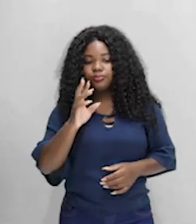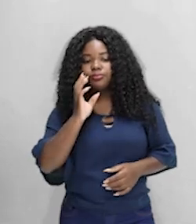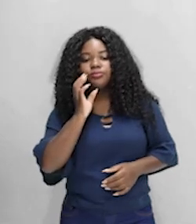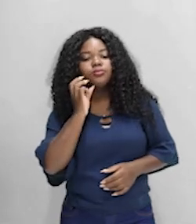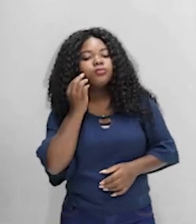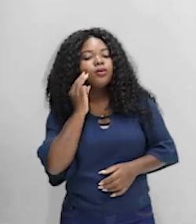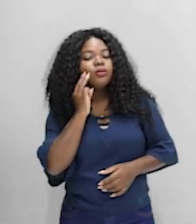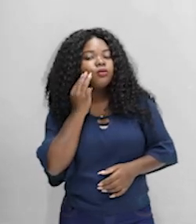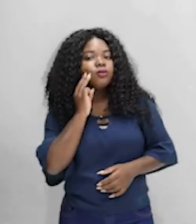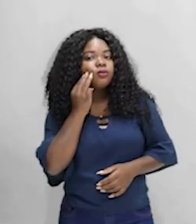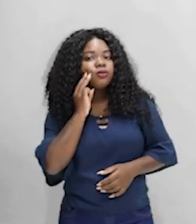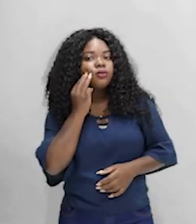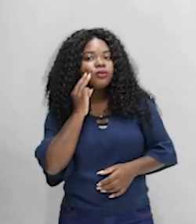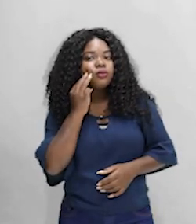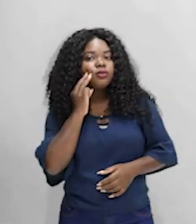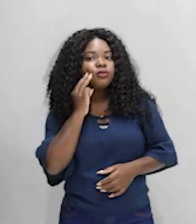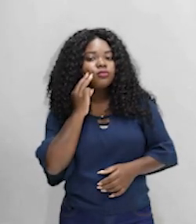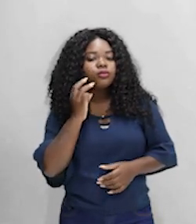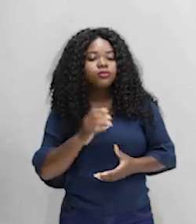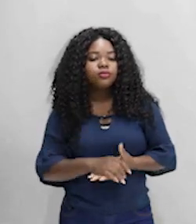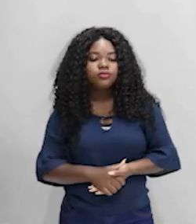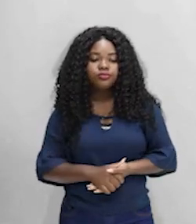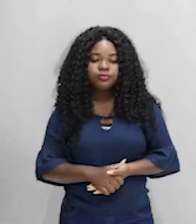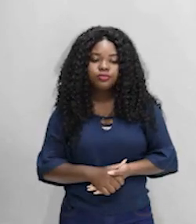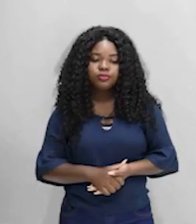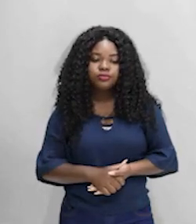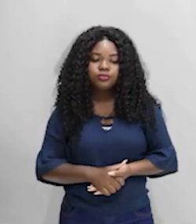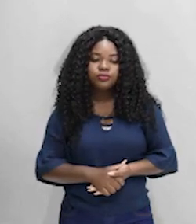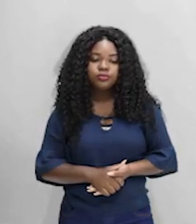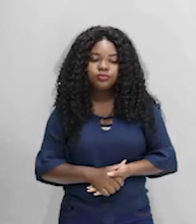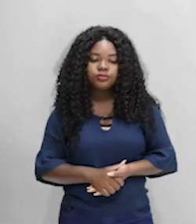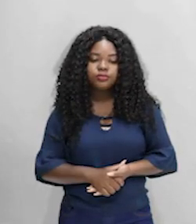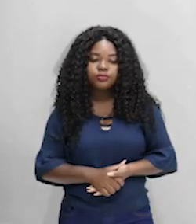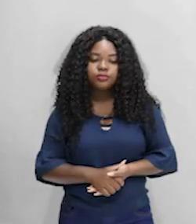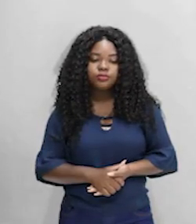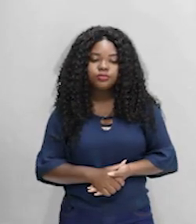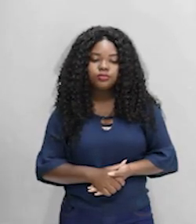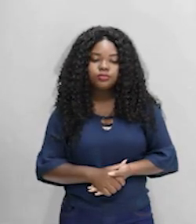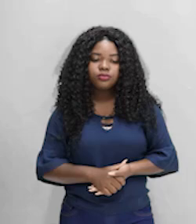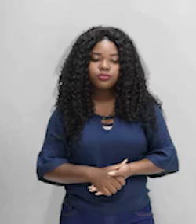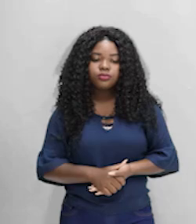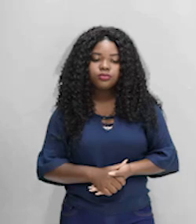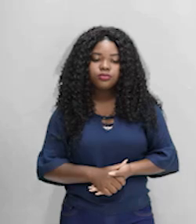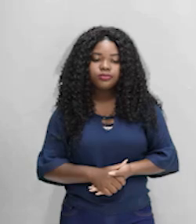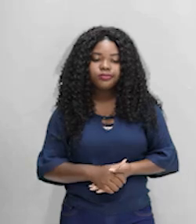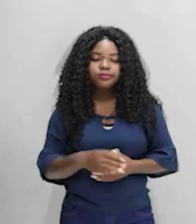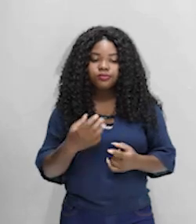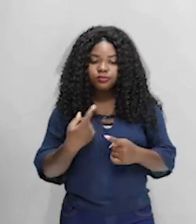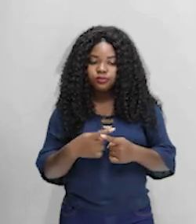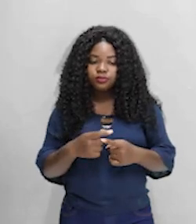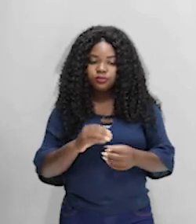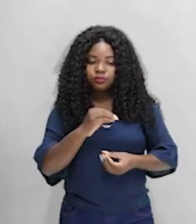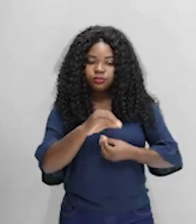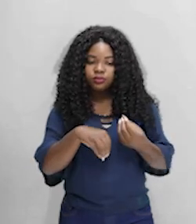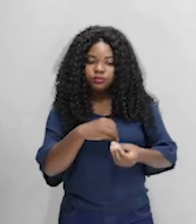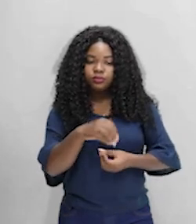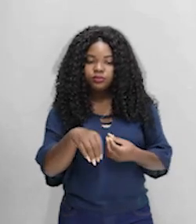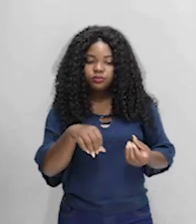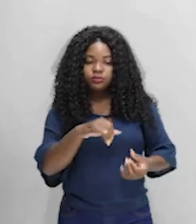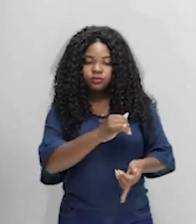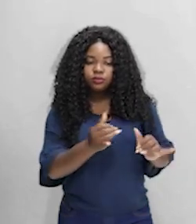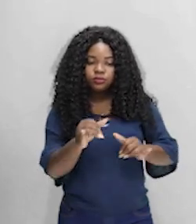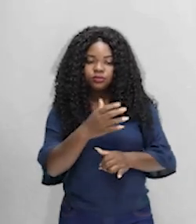aí já é um grande indicador. Por quê? A fenolftaleína vai adquirir essa